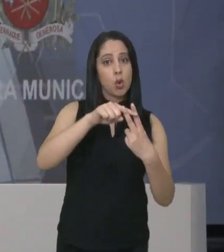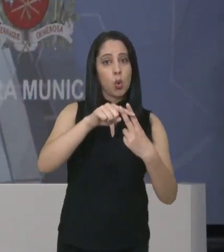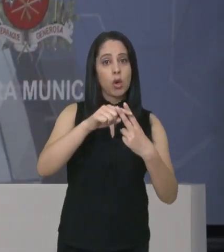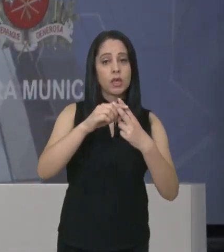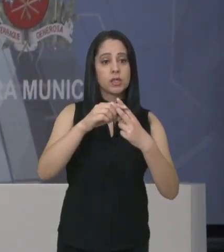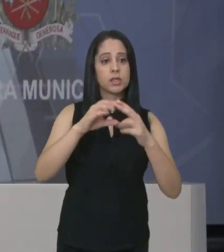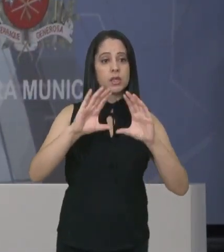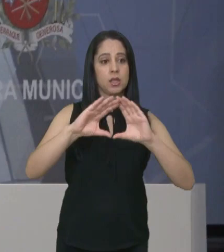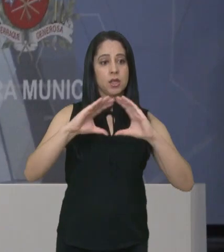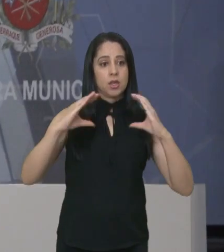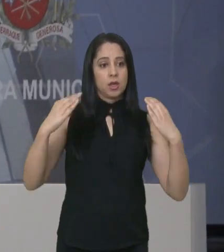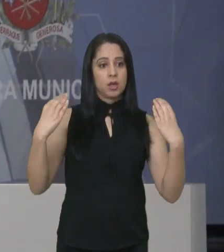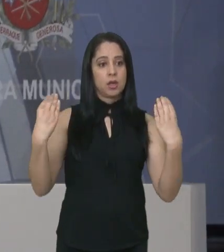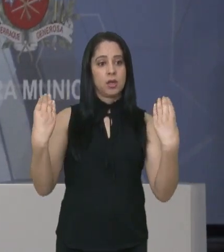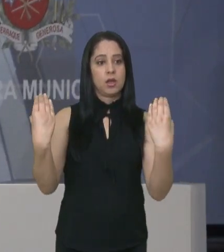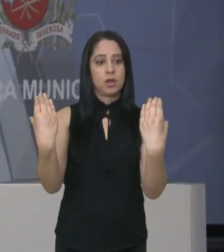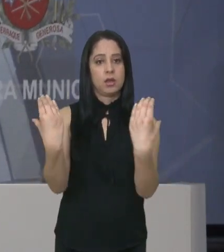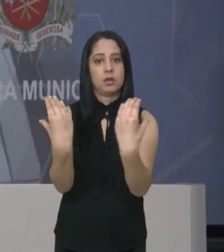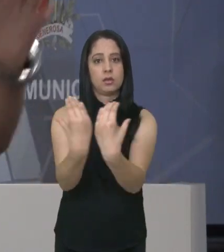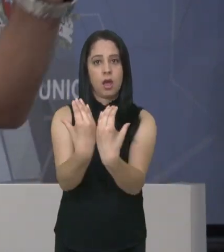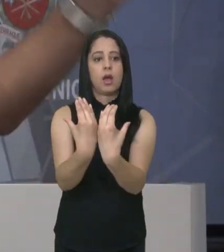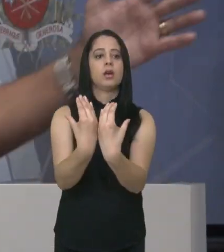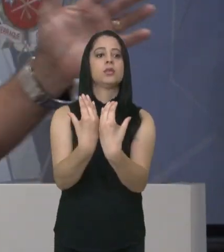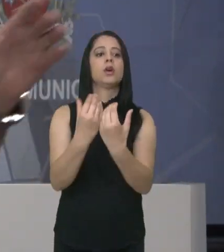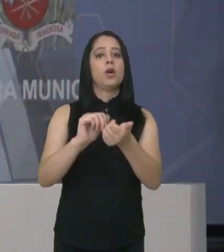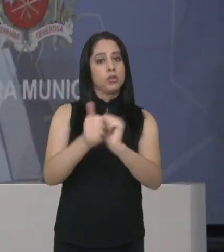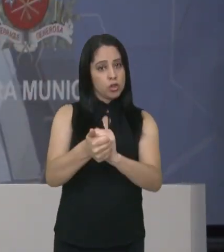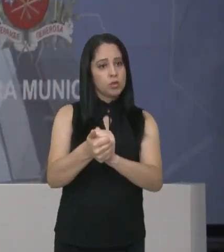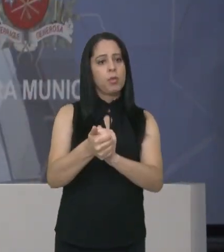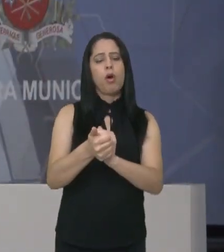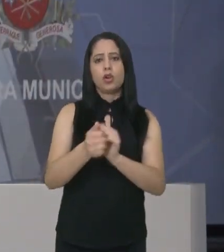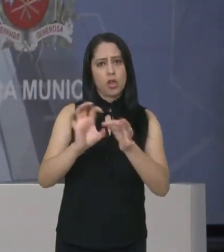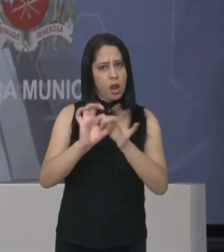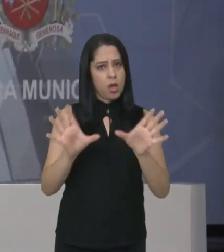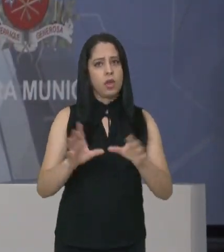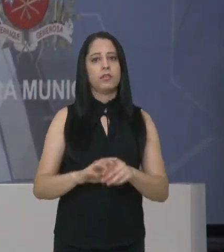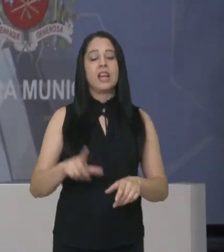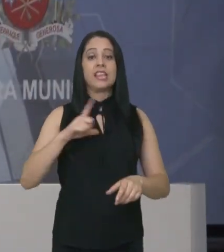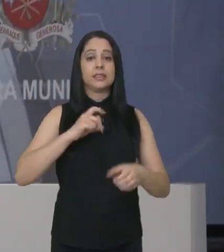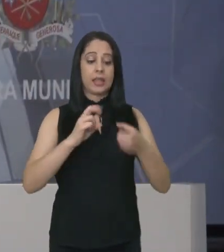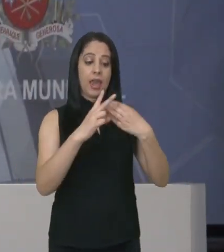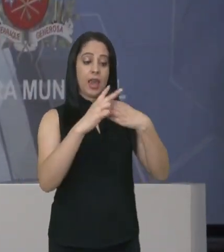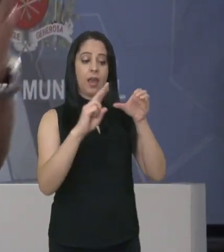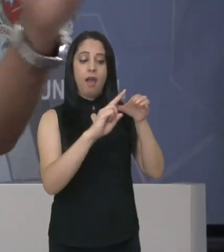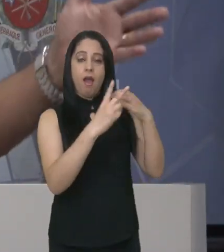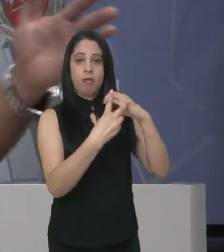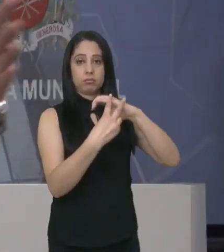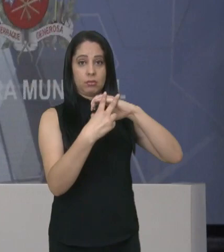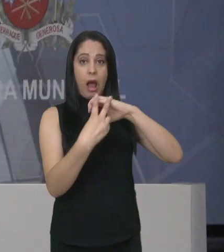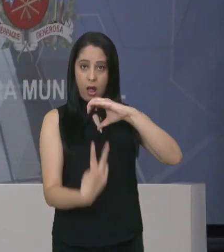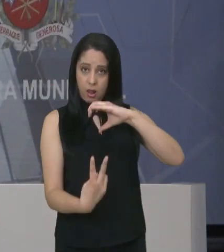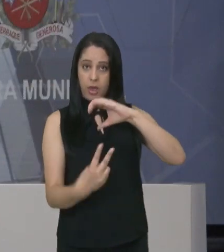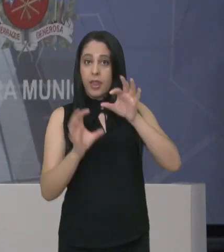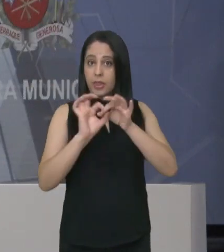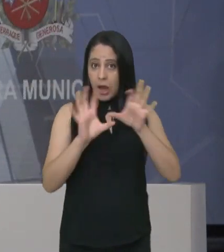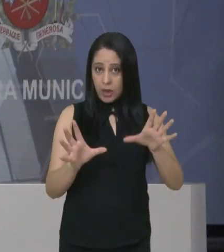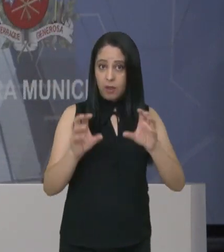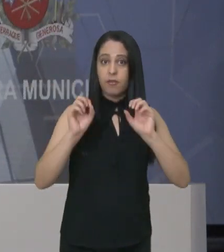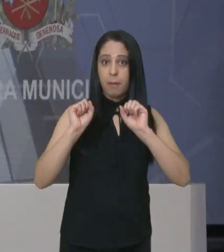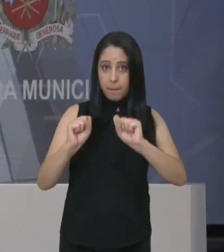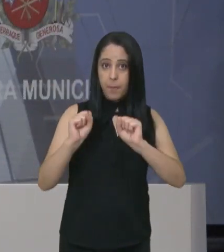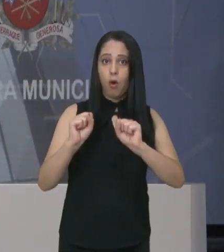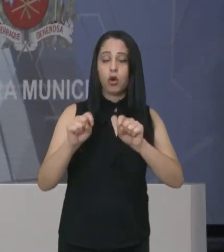Tanto o ginásio do Teatrão, quanto a Arena Farmaconde, que poderá